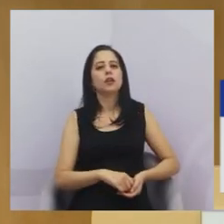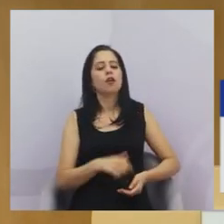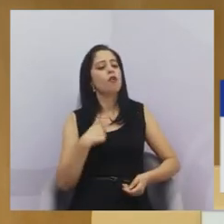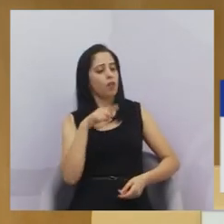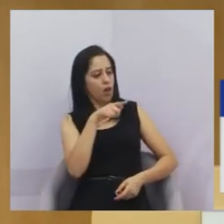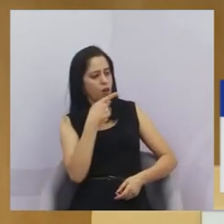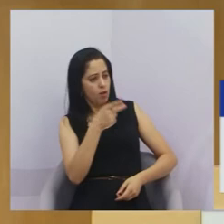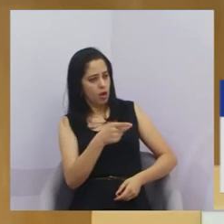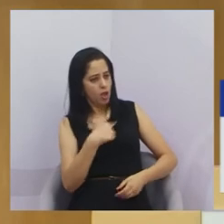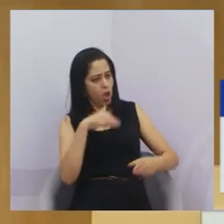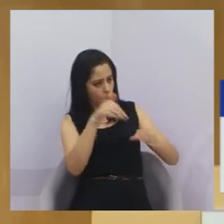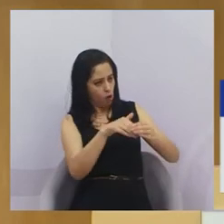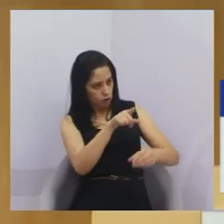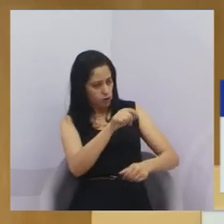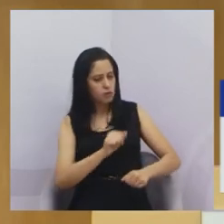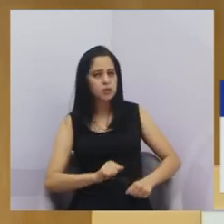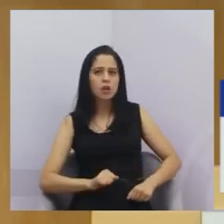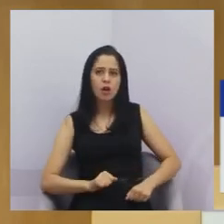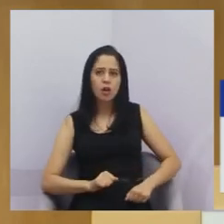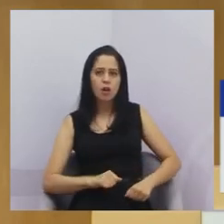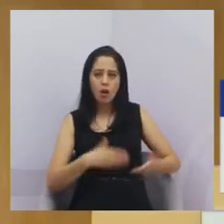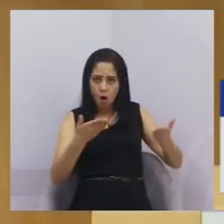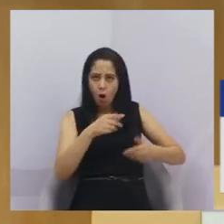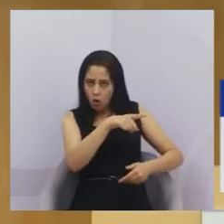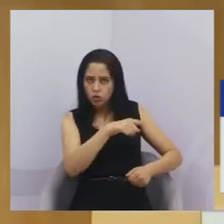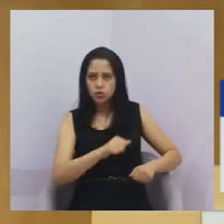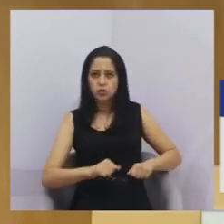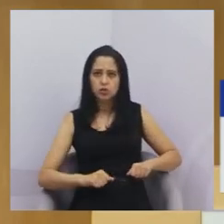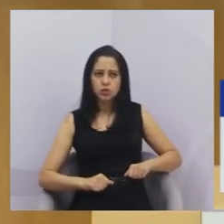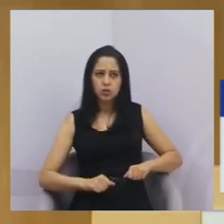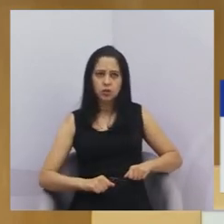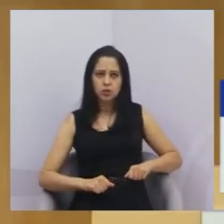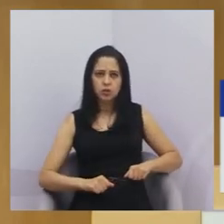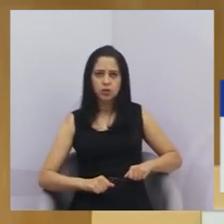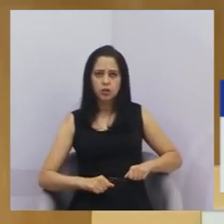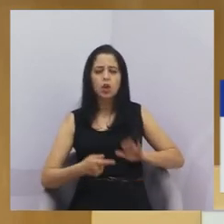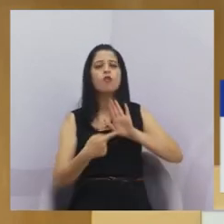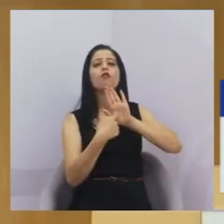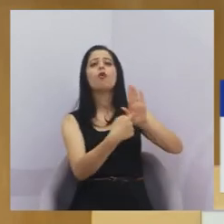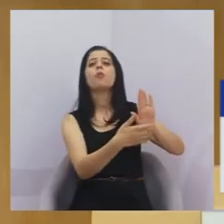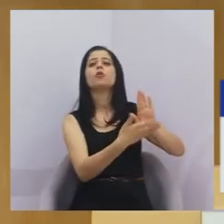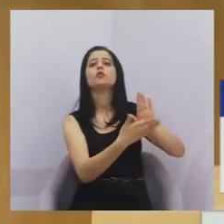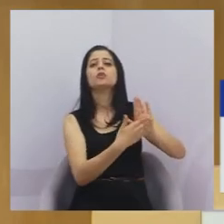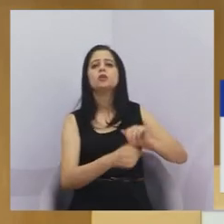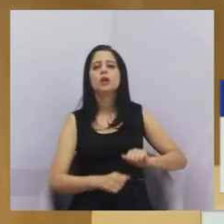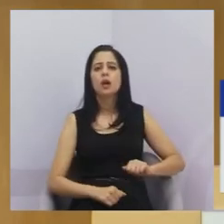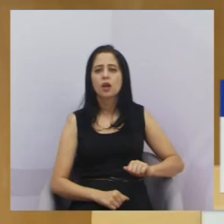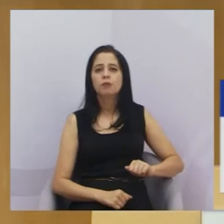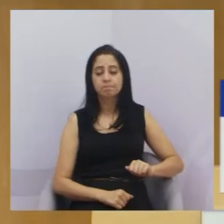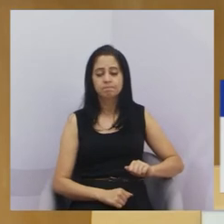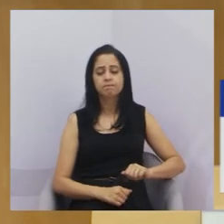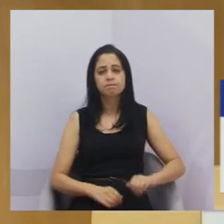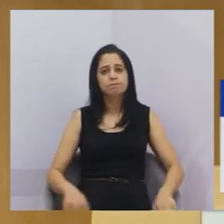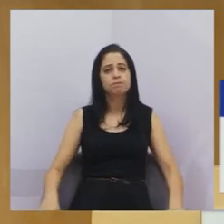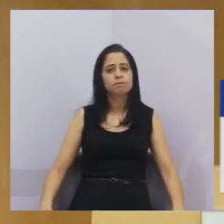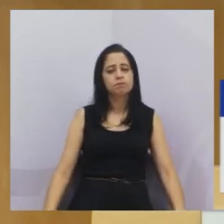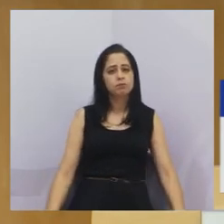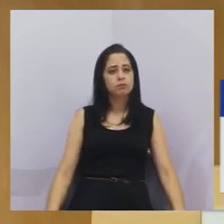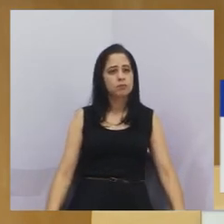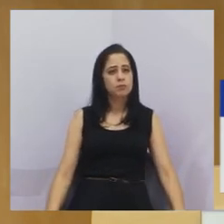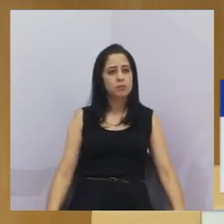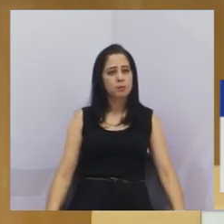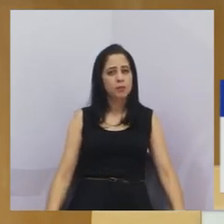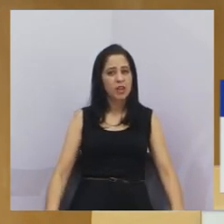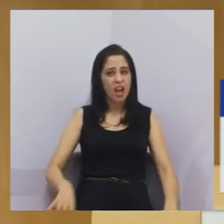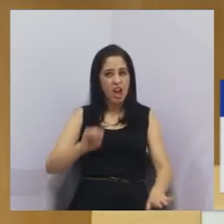você. Eu preciso de você hoje, lá. E vou levar ele lá, se não sabe o caminho. Agora,